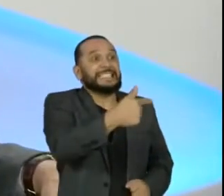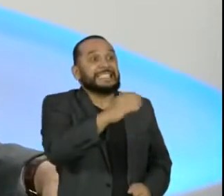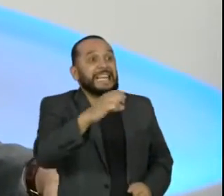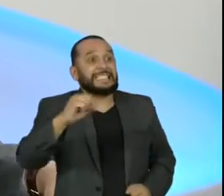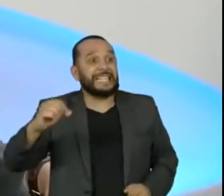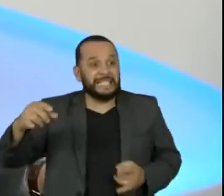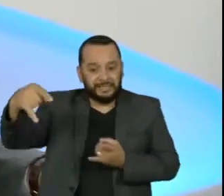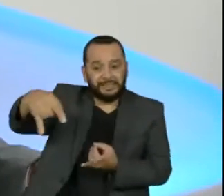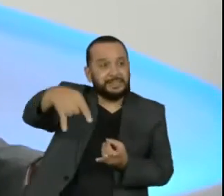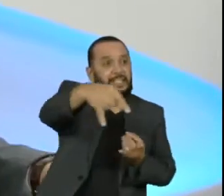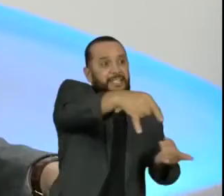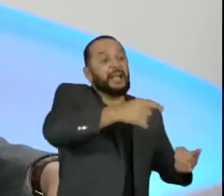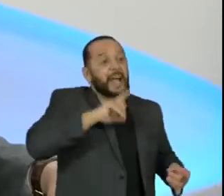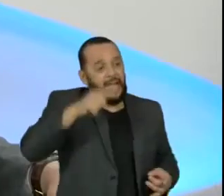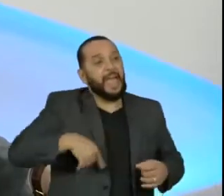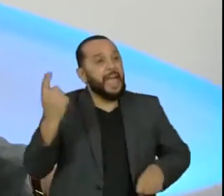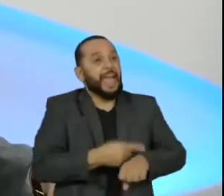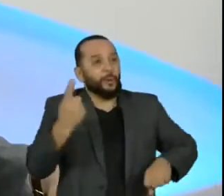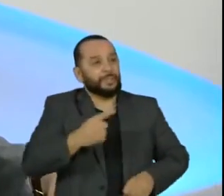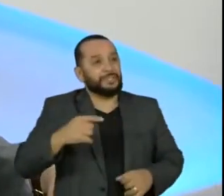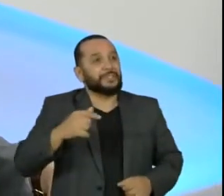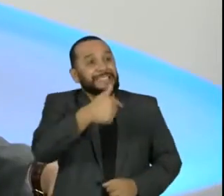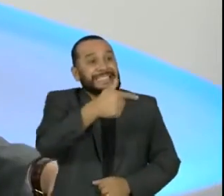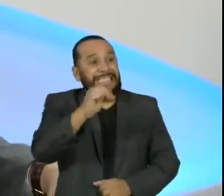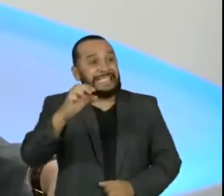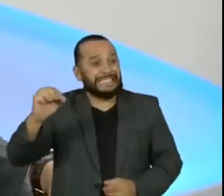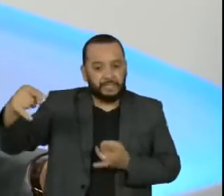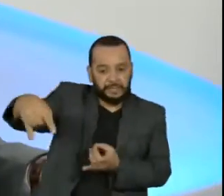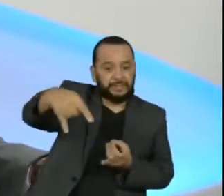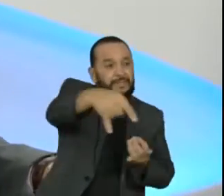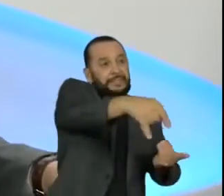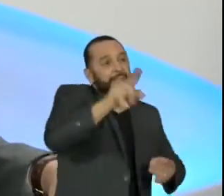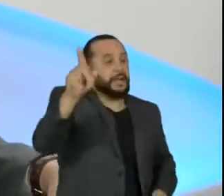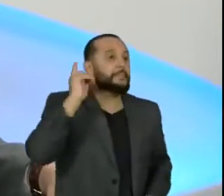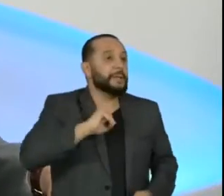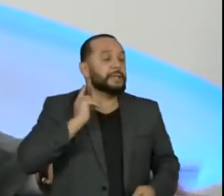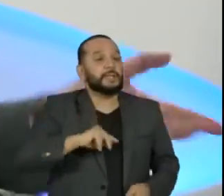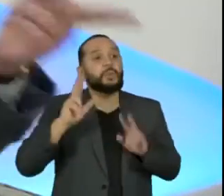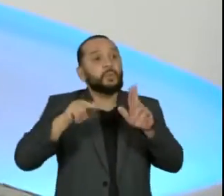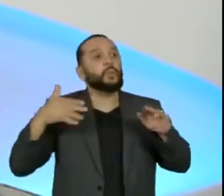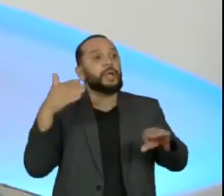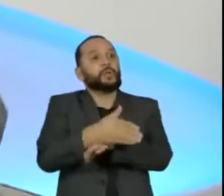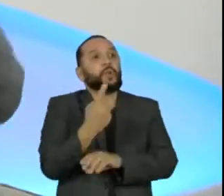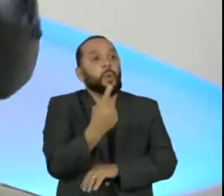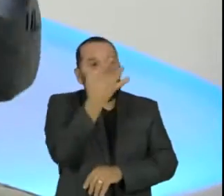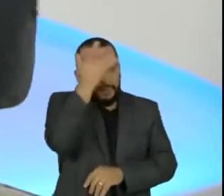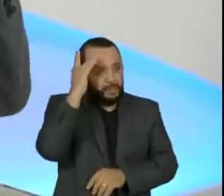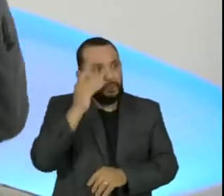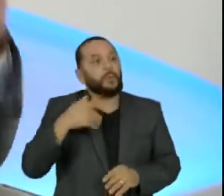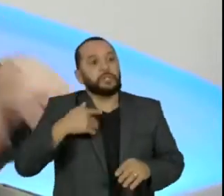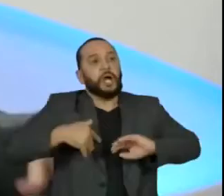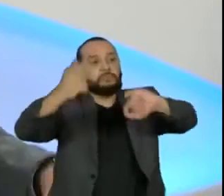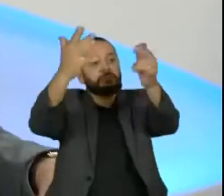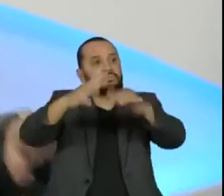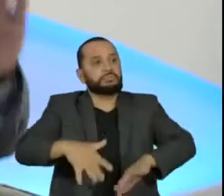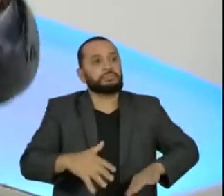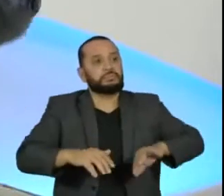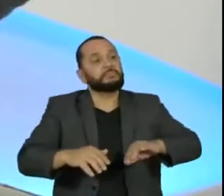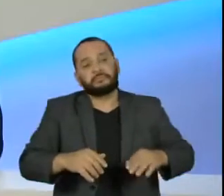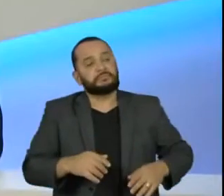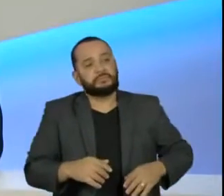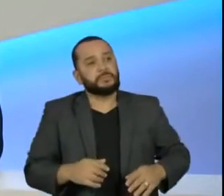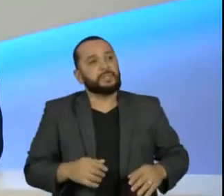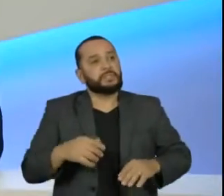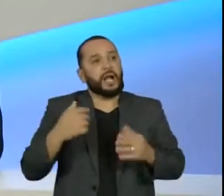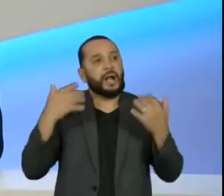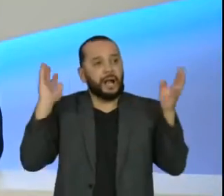para o livro do Guinness. 700 leitos do hospital de campanha do governo de Minas e nunca entrou um doente. E fecharam ele, desmancharam e levaram embora. Mas não